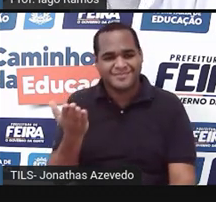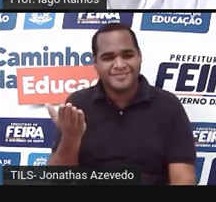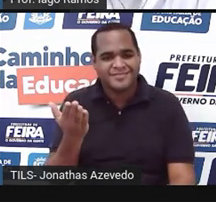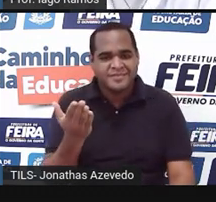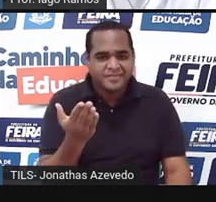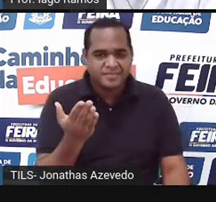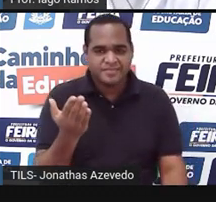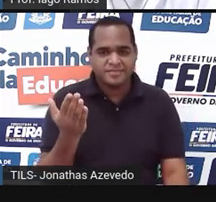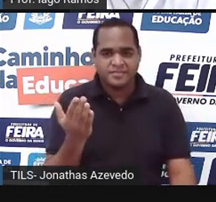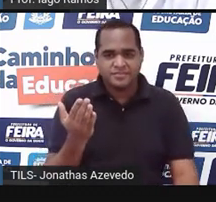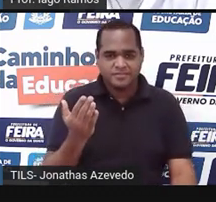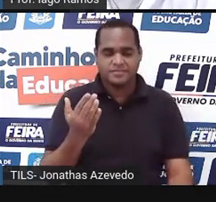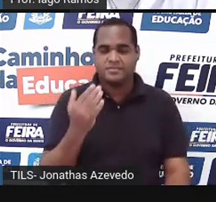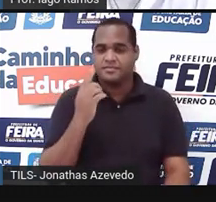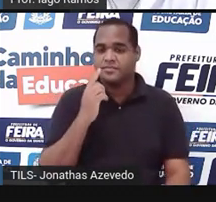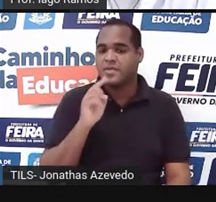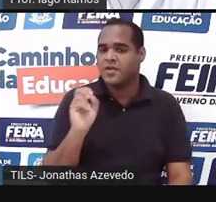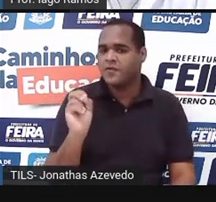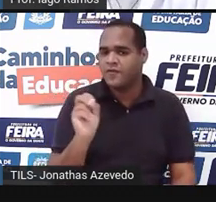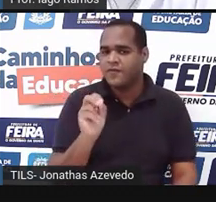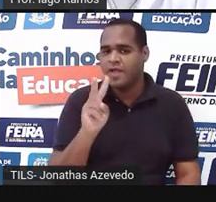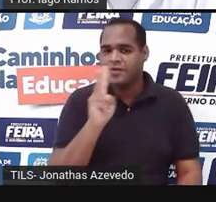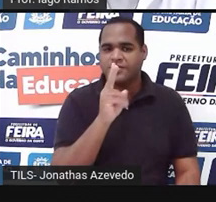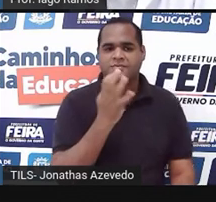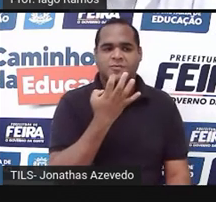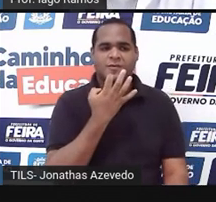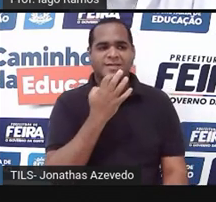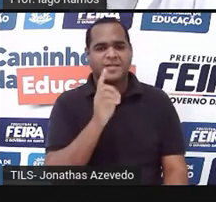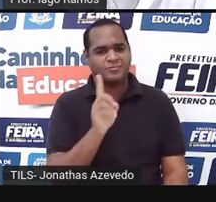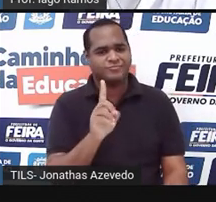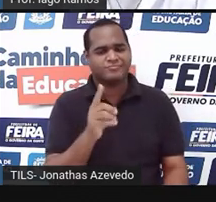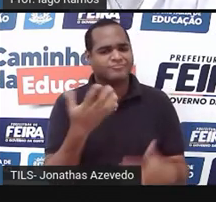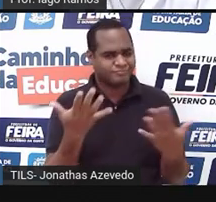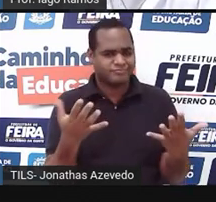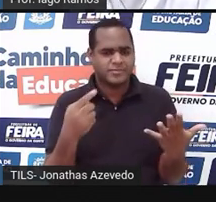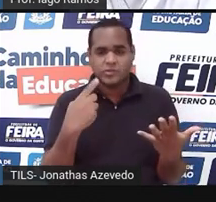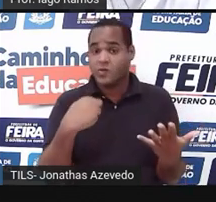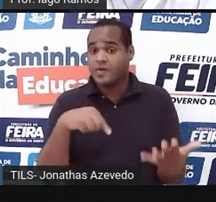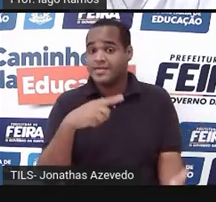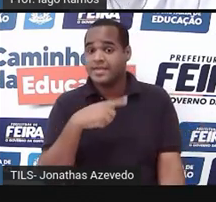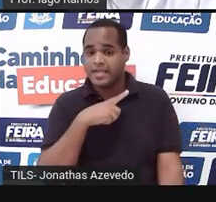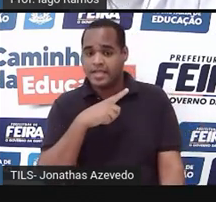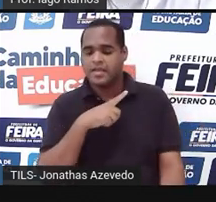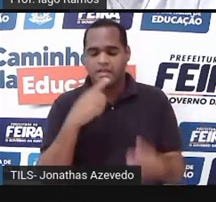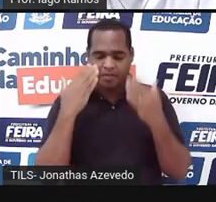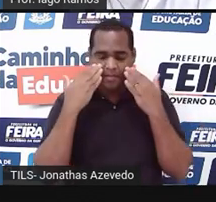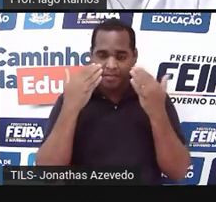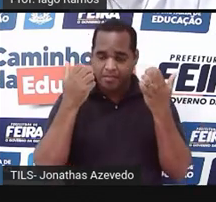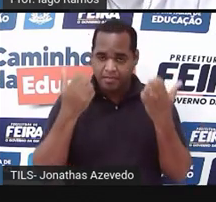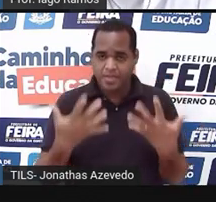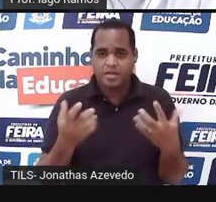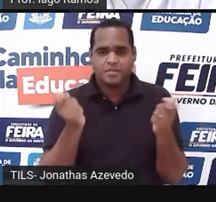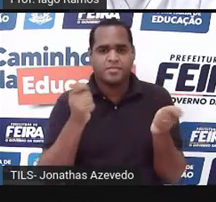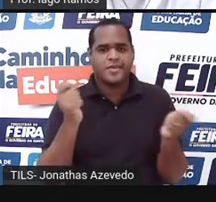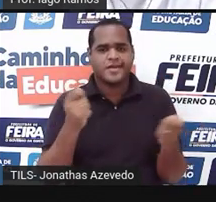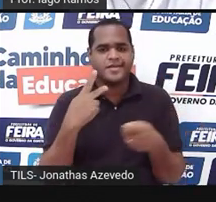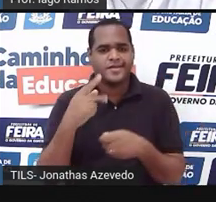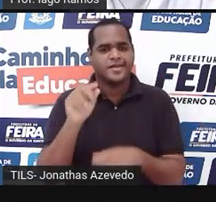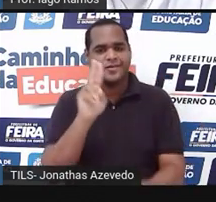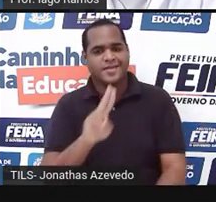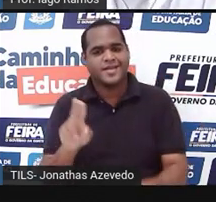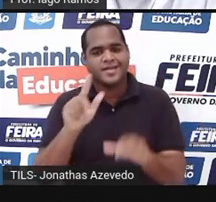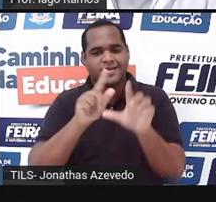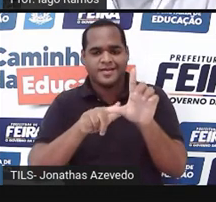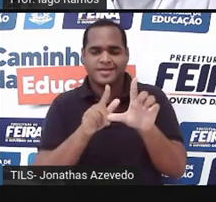e para valores desconhecidos a gente pode representar usando